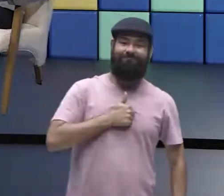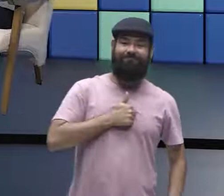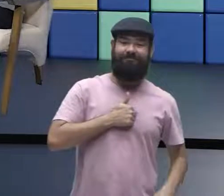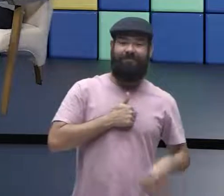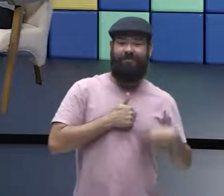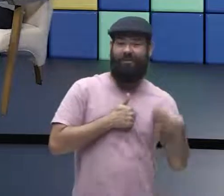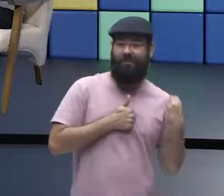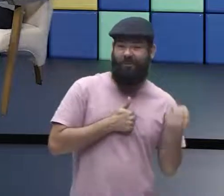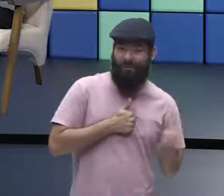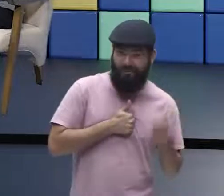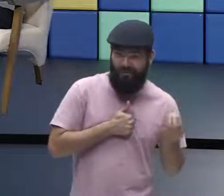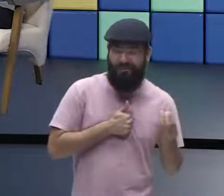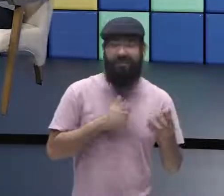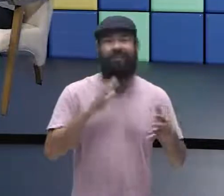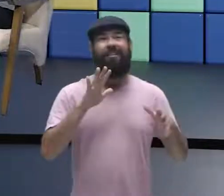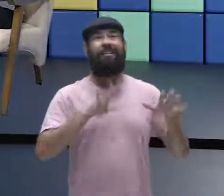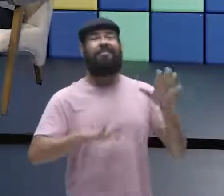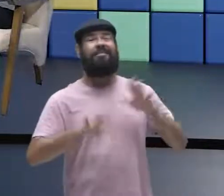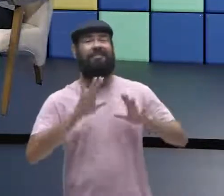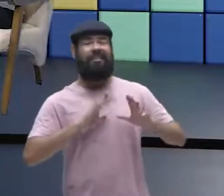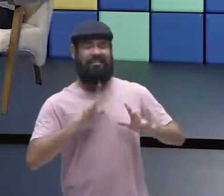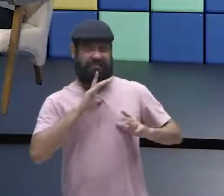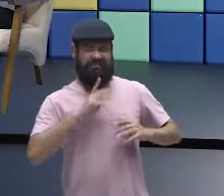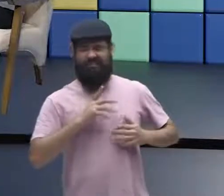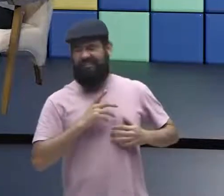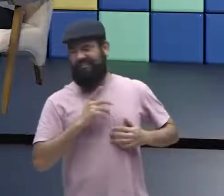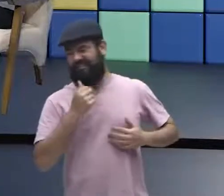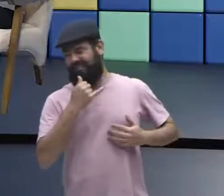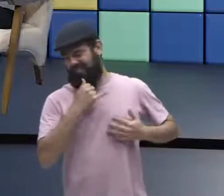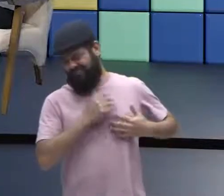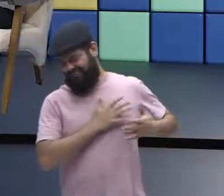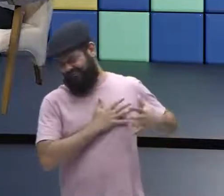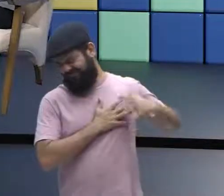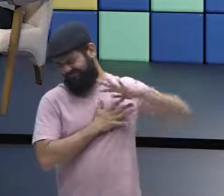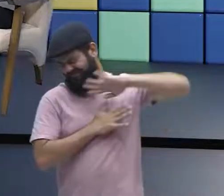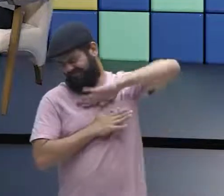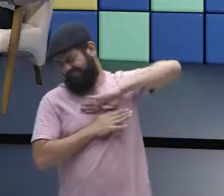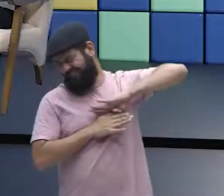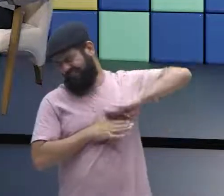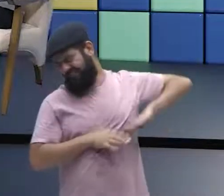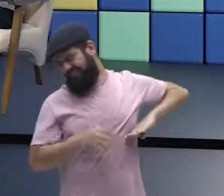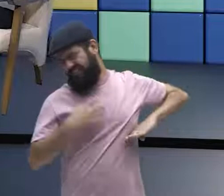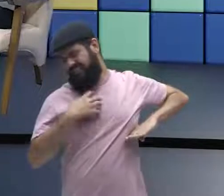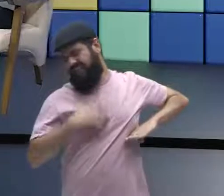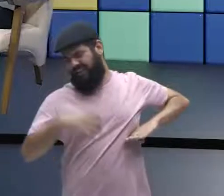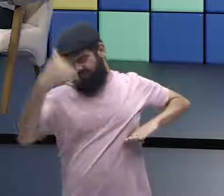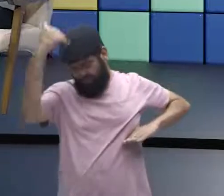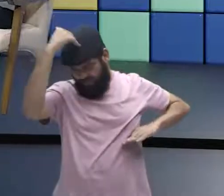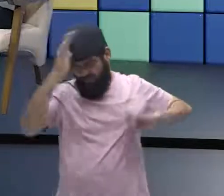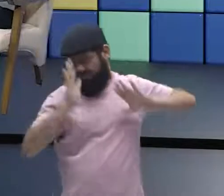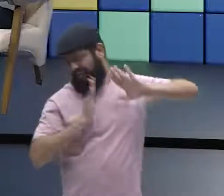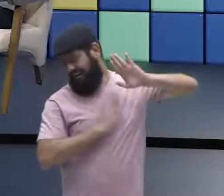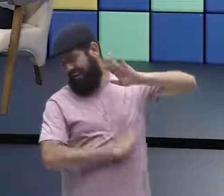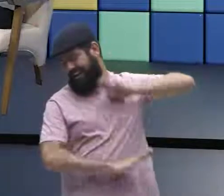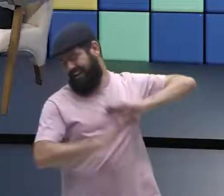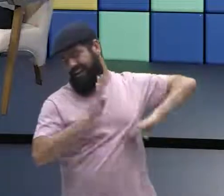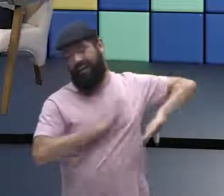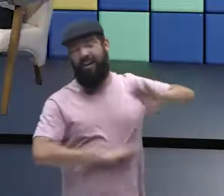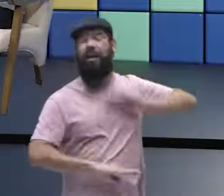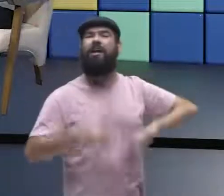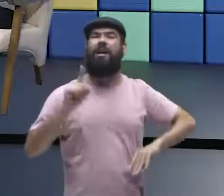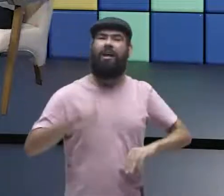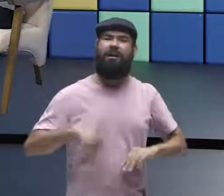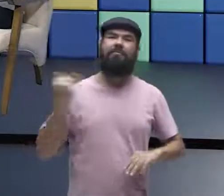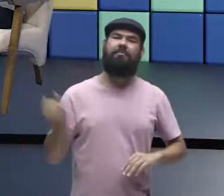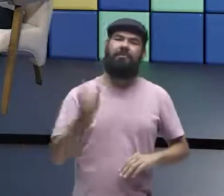Às vezes limpar uma emoção que a gente não está sentindo, raiva, culpa, mágoa. Então é muito